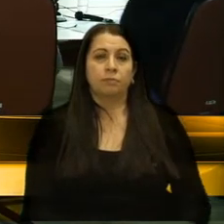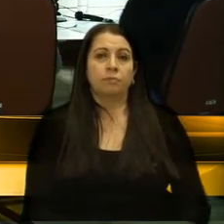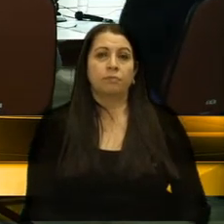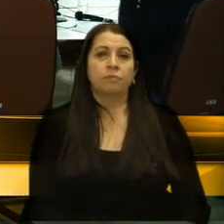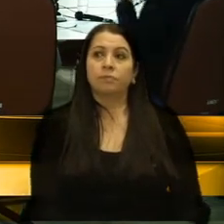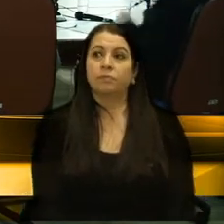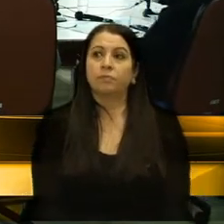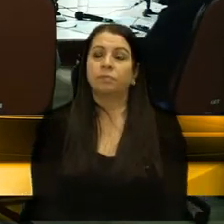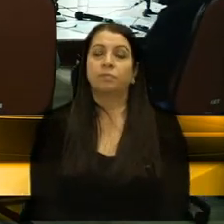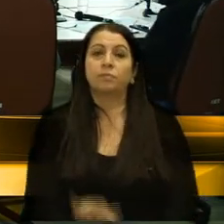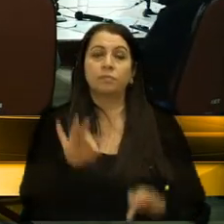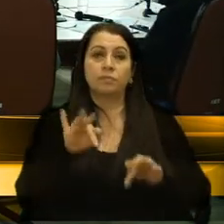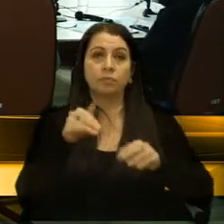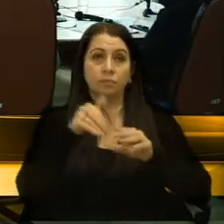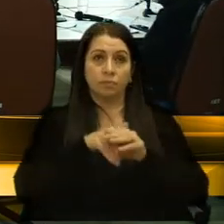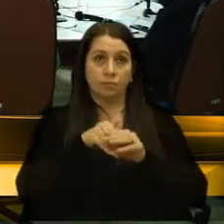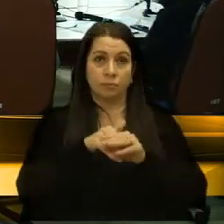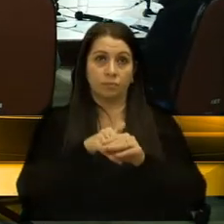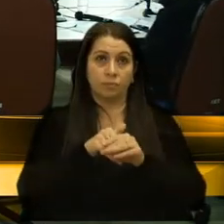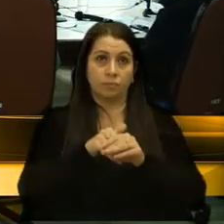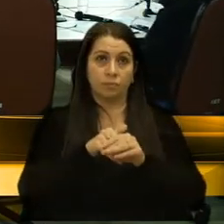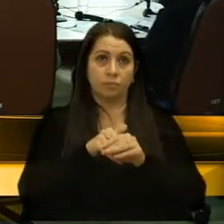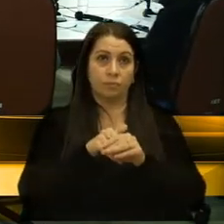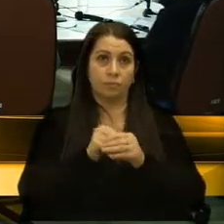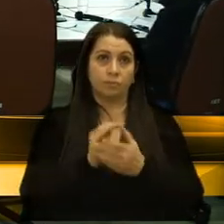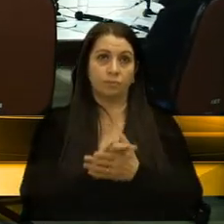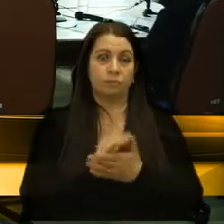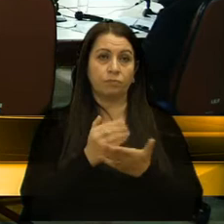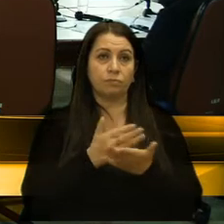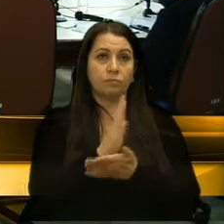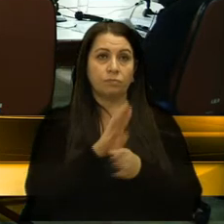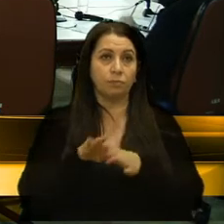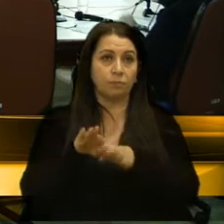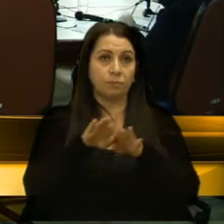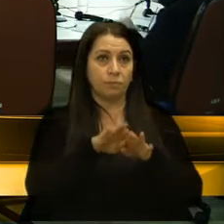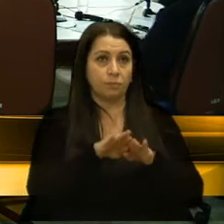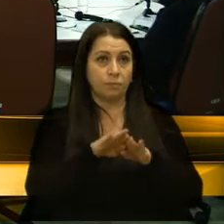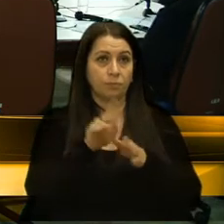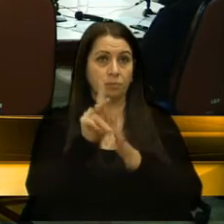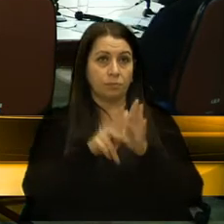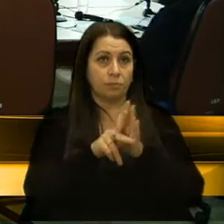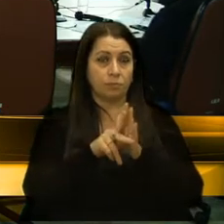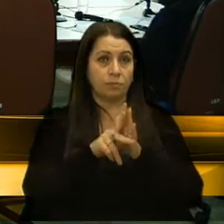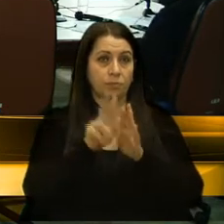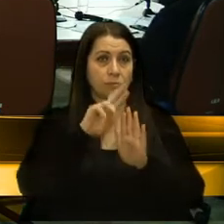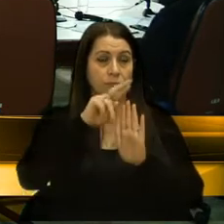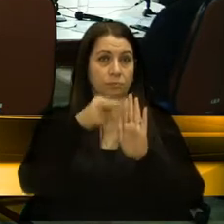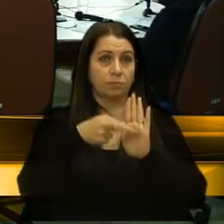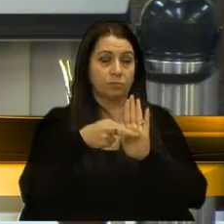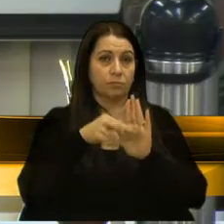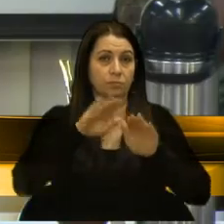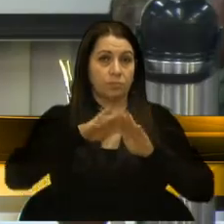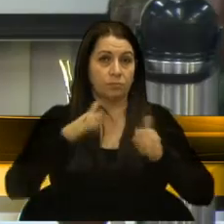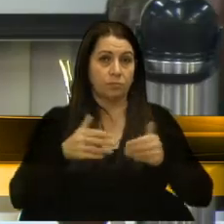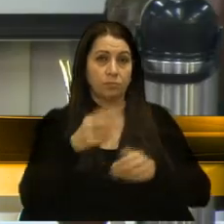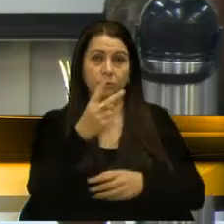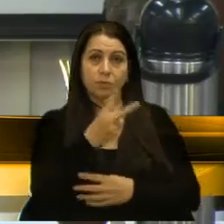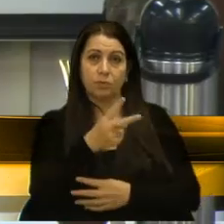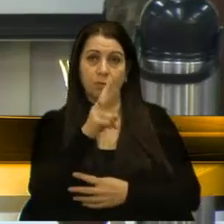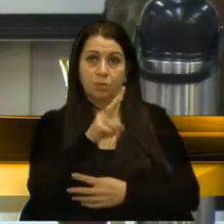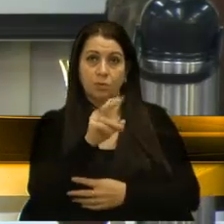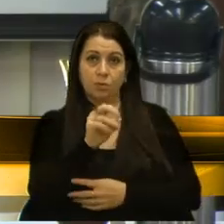Está encerrada a votação. Aprovado por unanimidade o projeto de resolução de mesa número 2